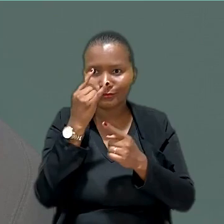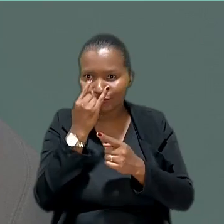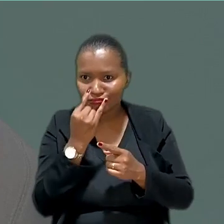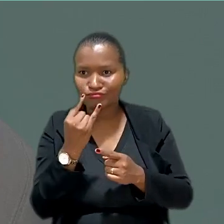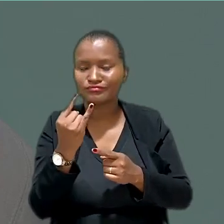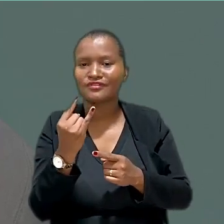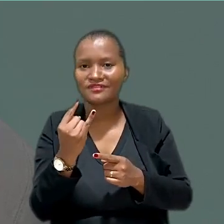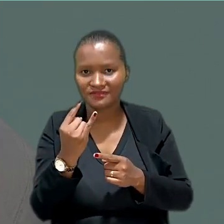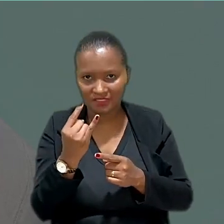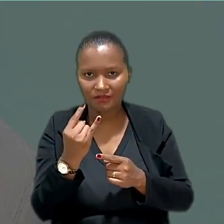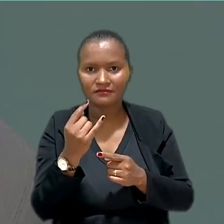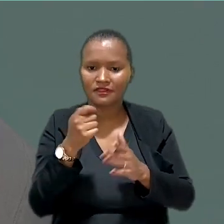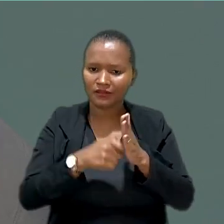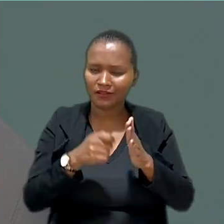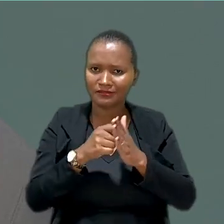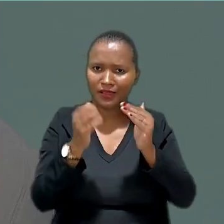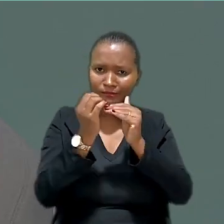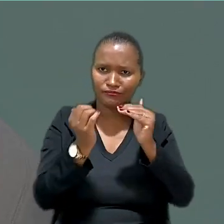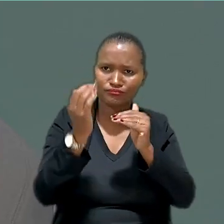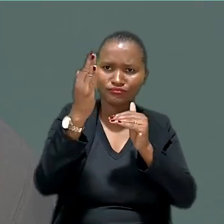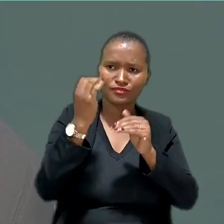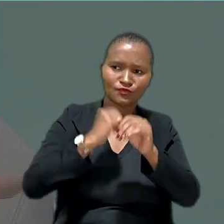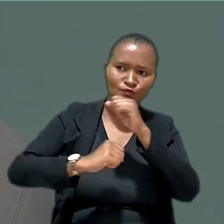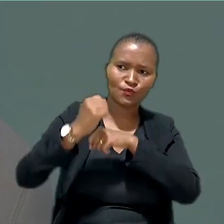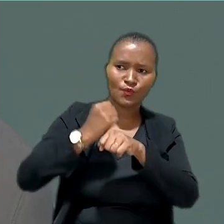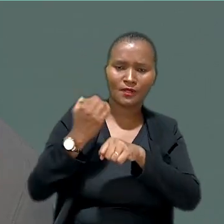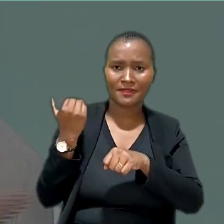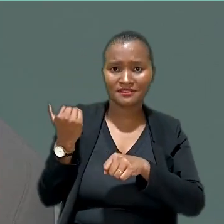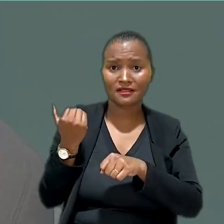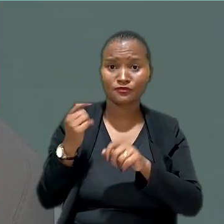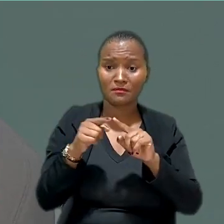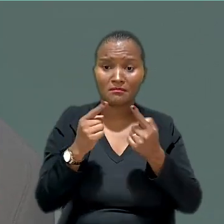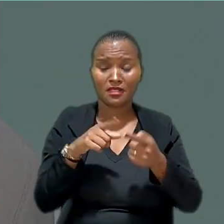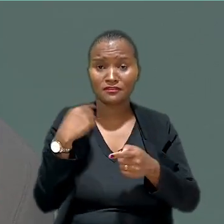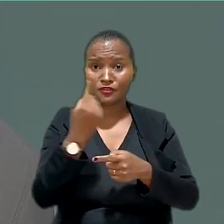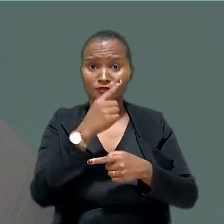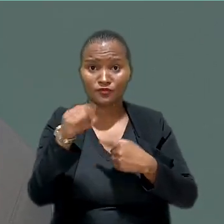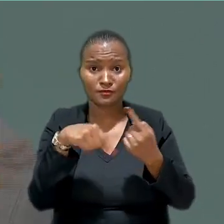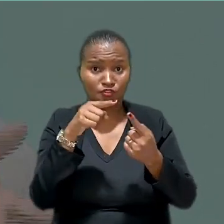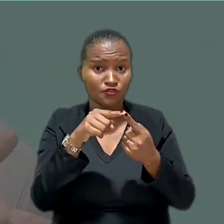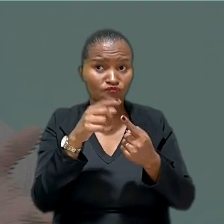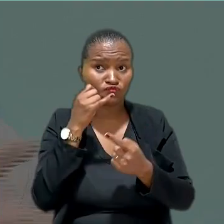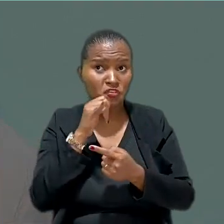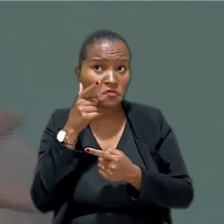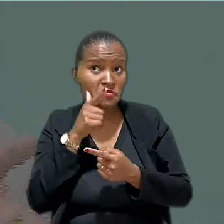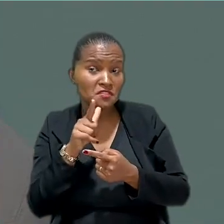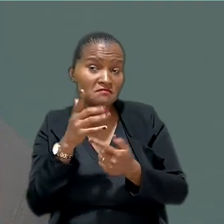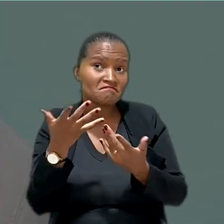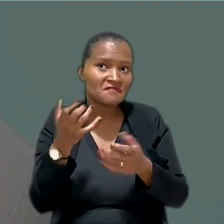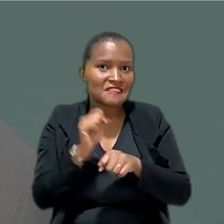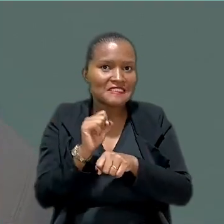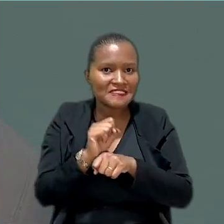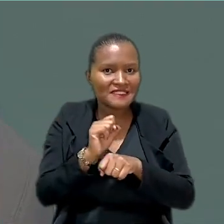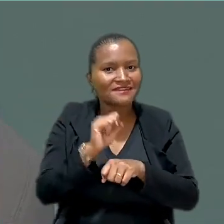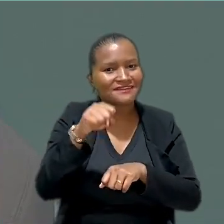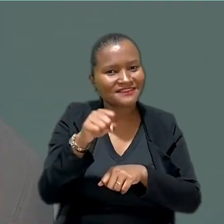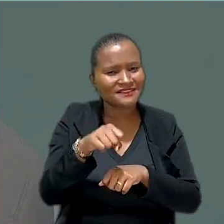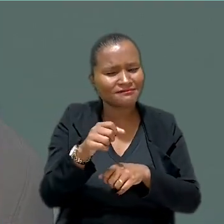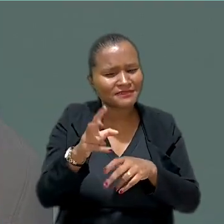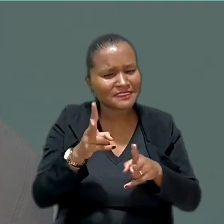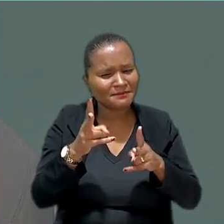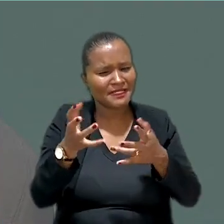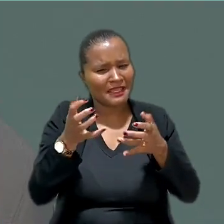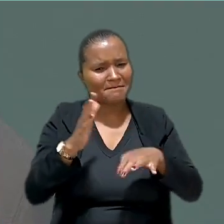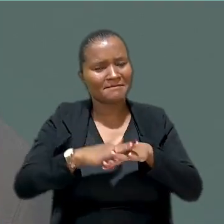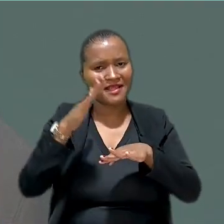sempre tentar ultrapassar o do ano anterior, mas é o nosso objetivo. Se vamos alcançar, esperamos e sempre queremos mais.